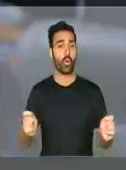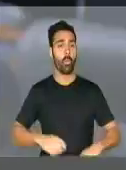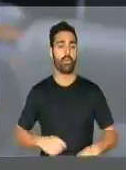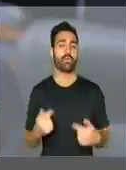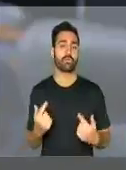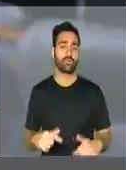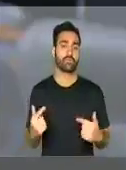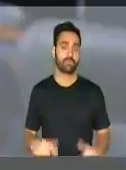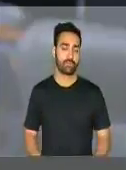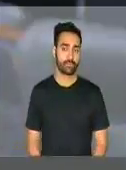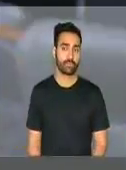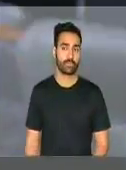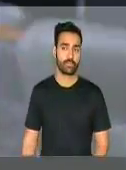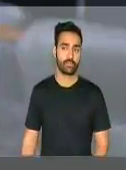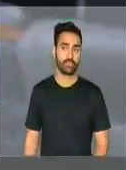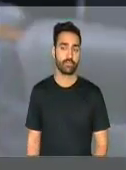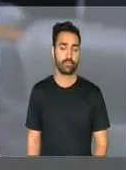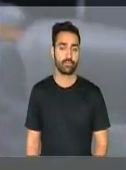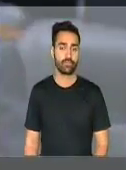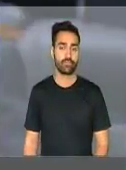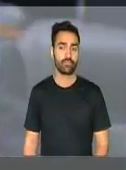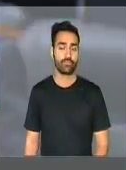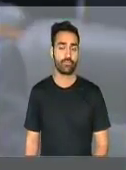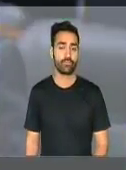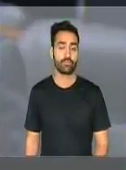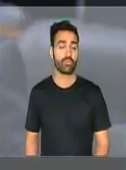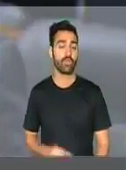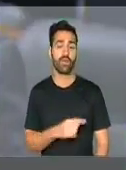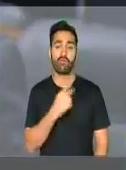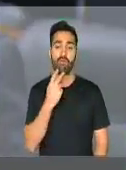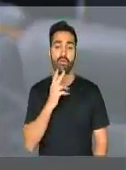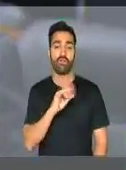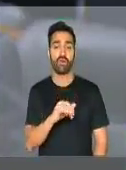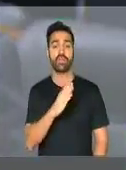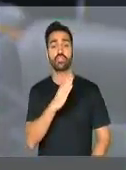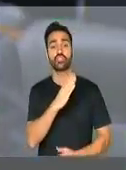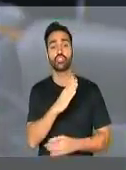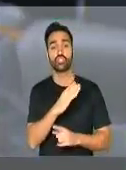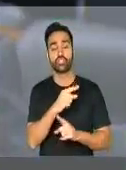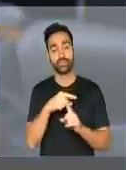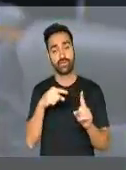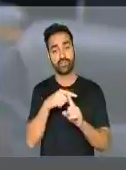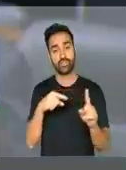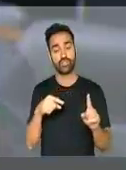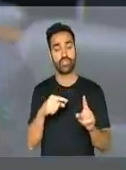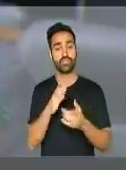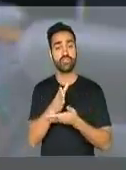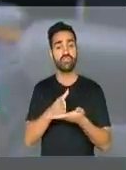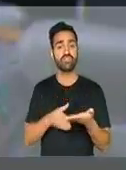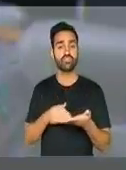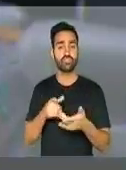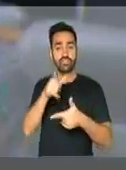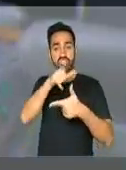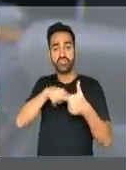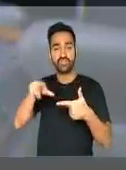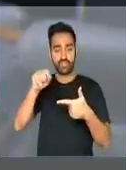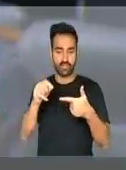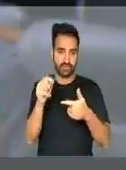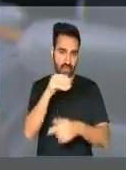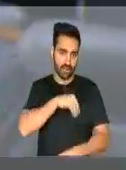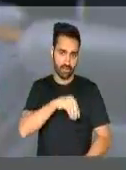grande que ele agora diz que vai parcelar os salários dos servidores